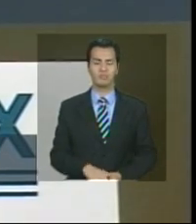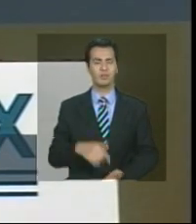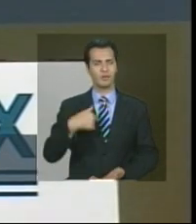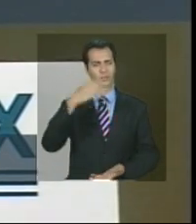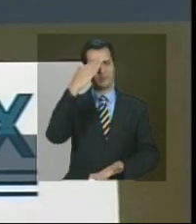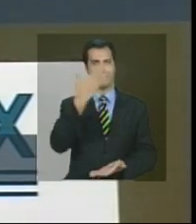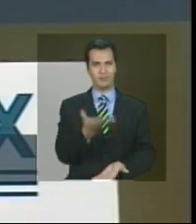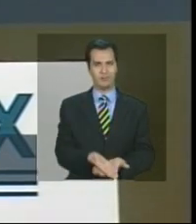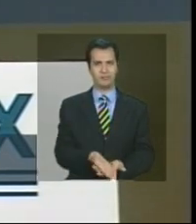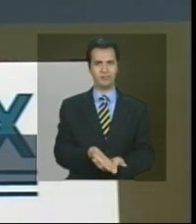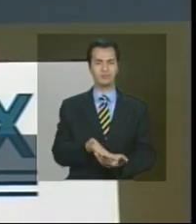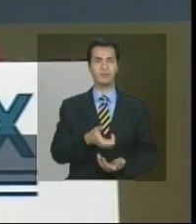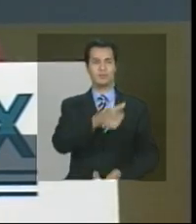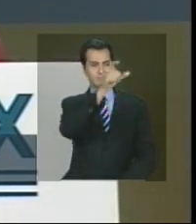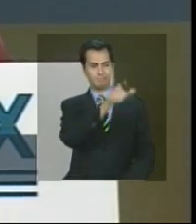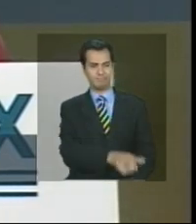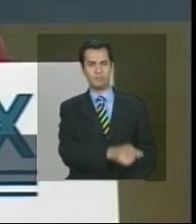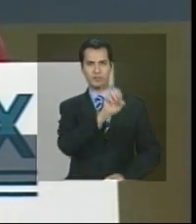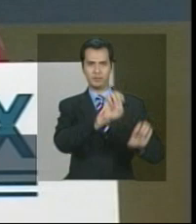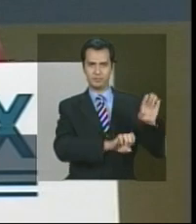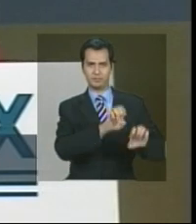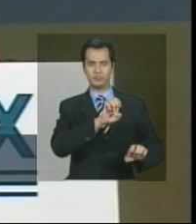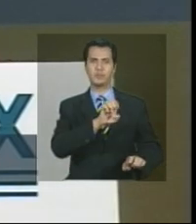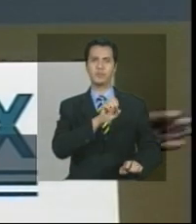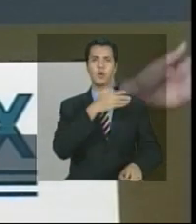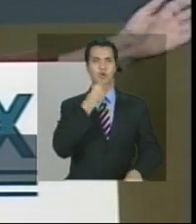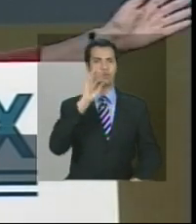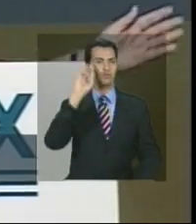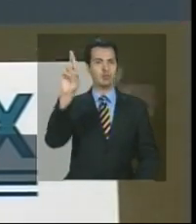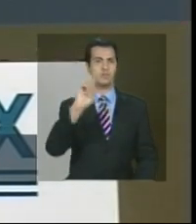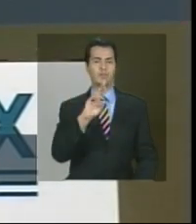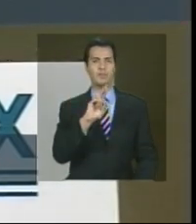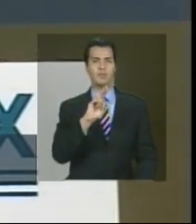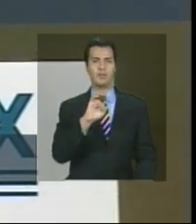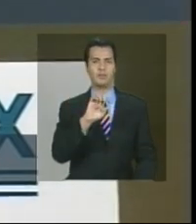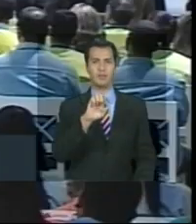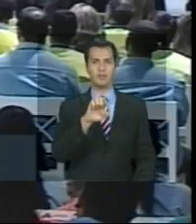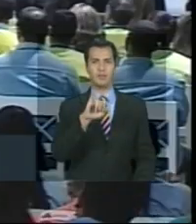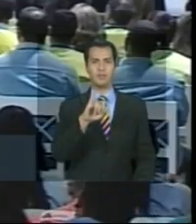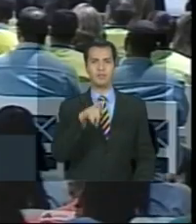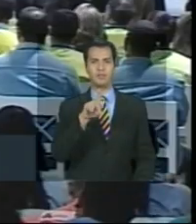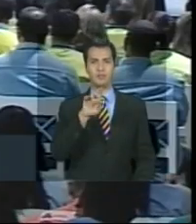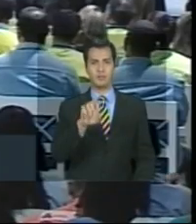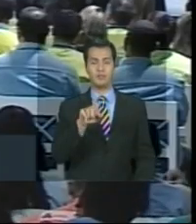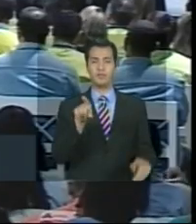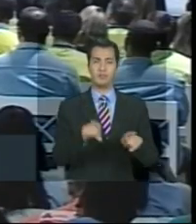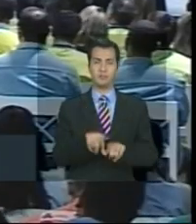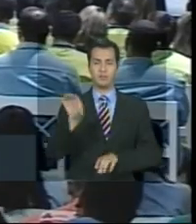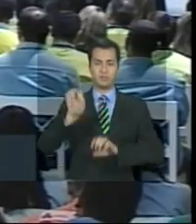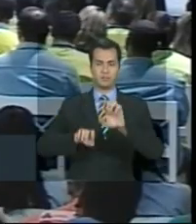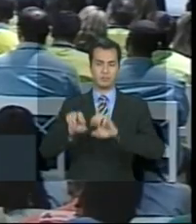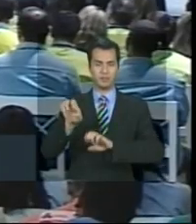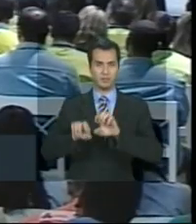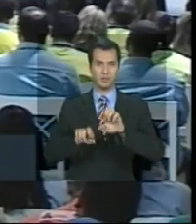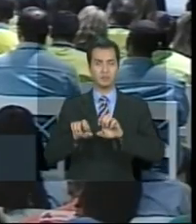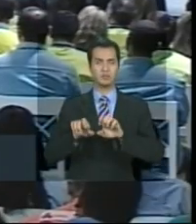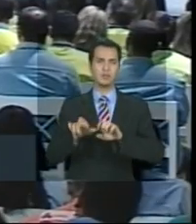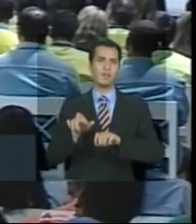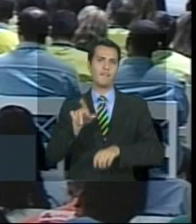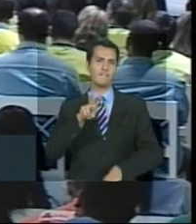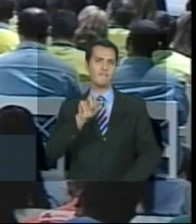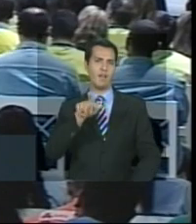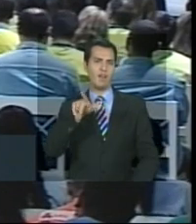o Ike Batista, empresas como a Vale aqui presentes, vão, nesse